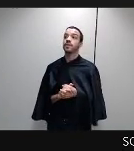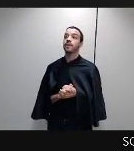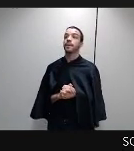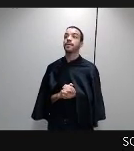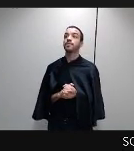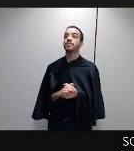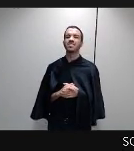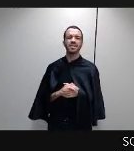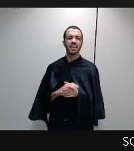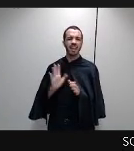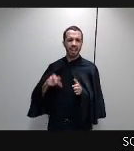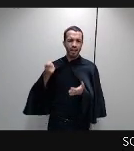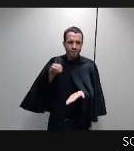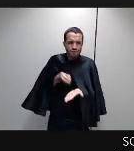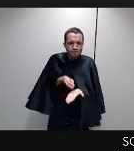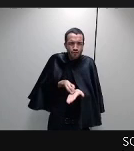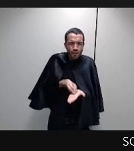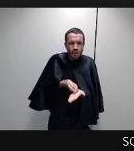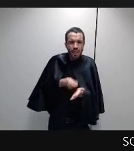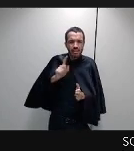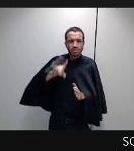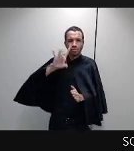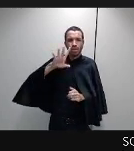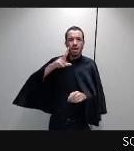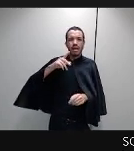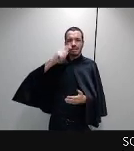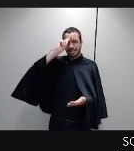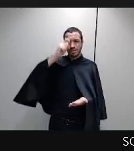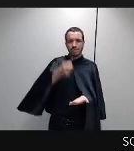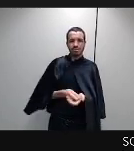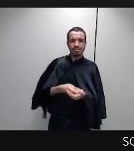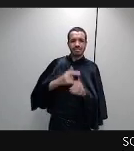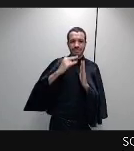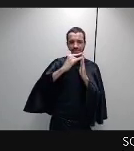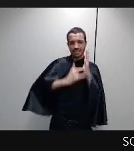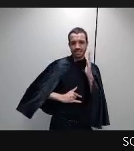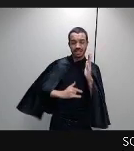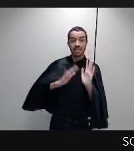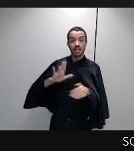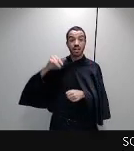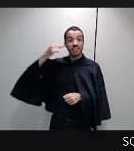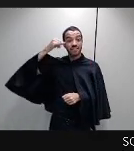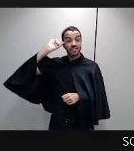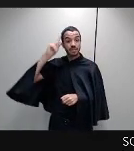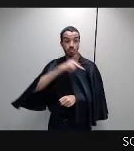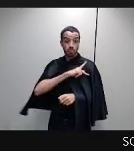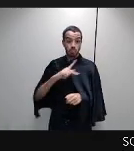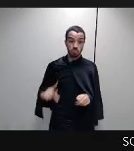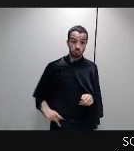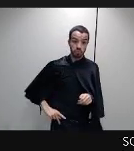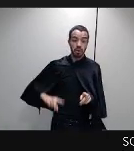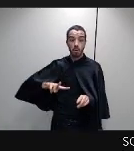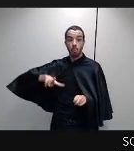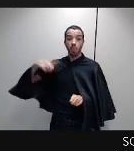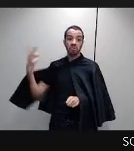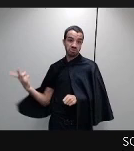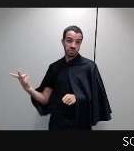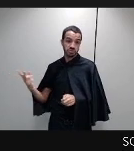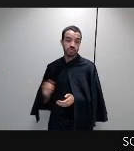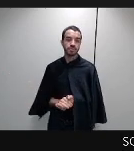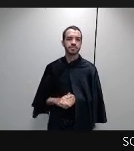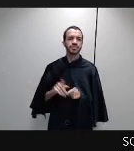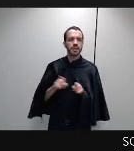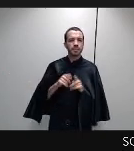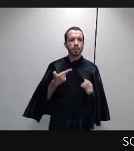acepção mil somente com a falência abrisse a fazenda pública alternativa pontuadas as duas premissas fundamentais